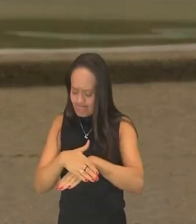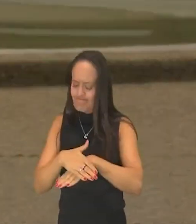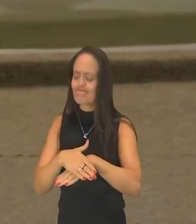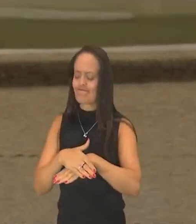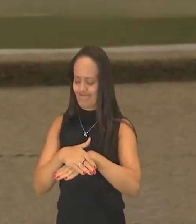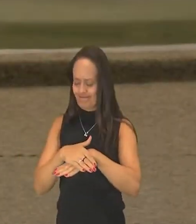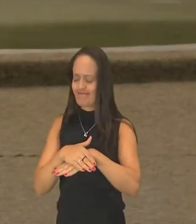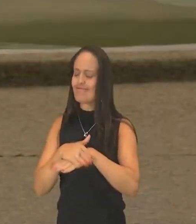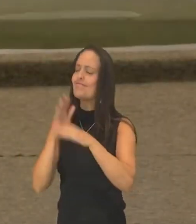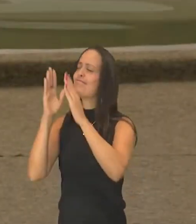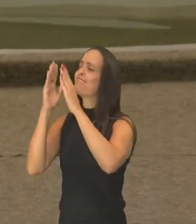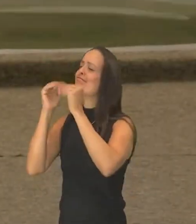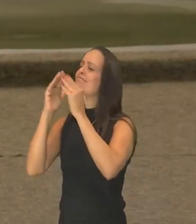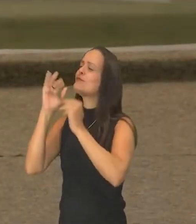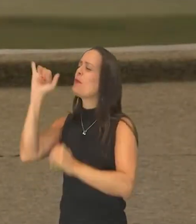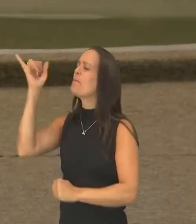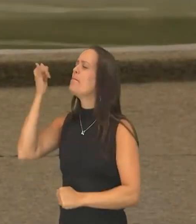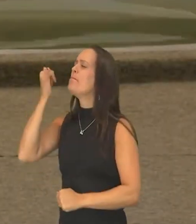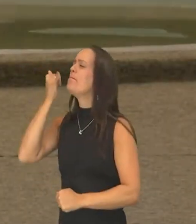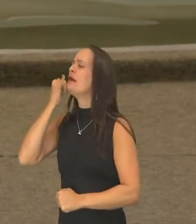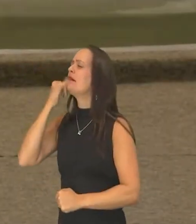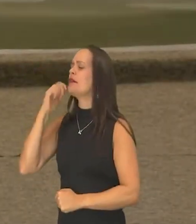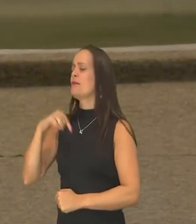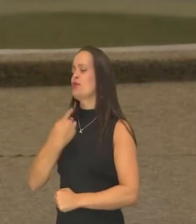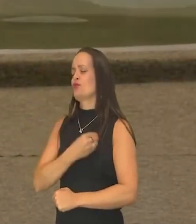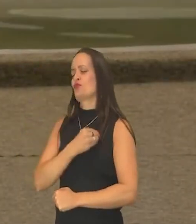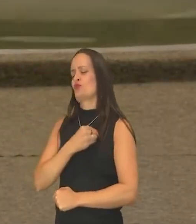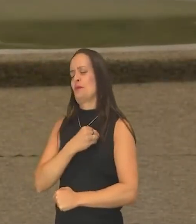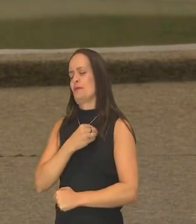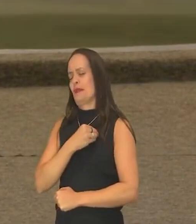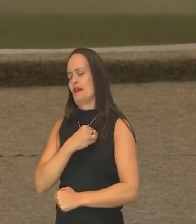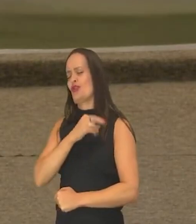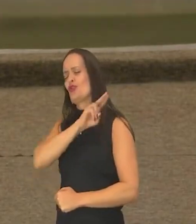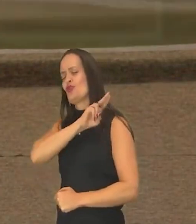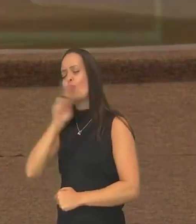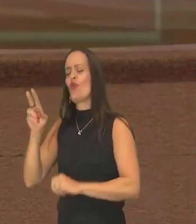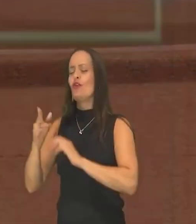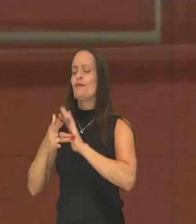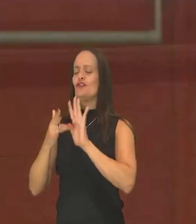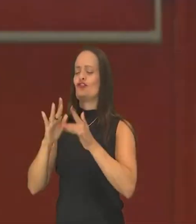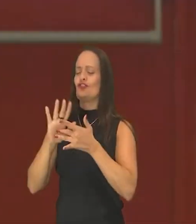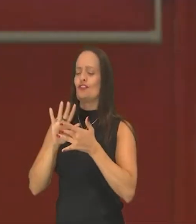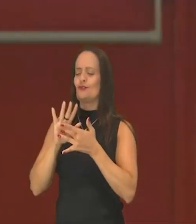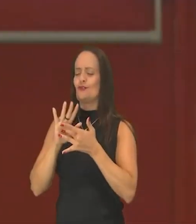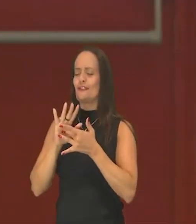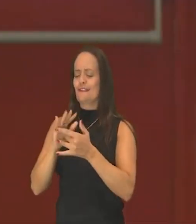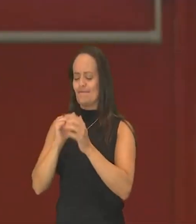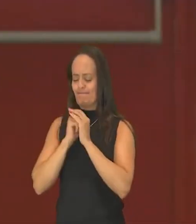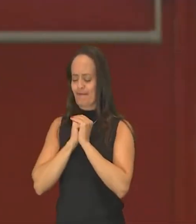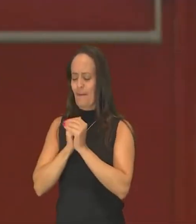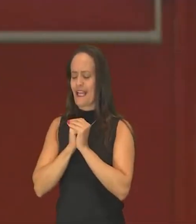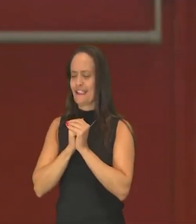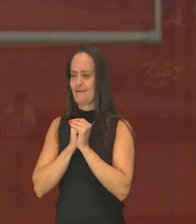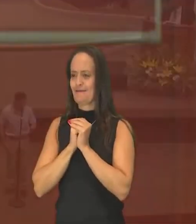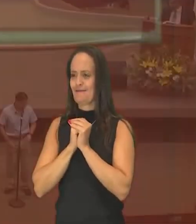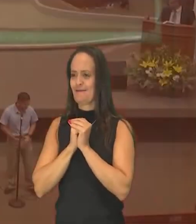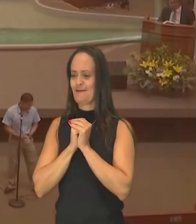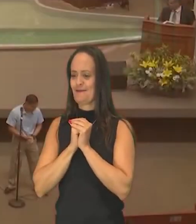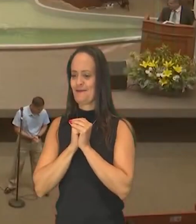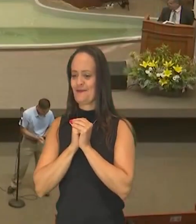fazemos, te suplicando perdão pelos nossos pecados, em nome de Jesus. Amém.